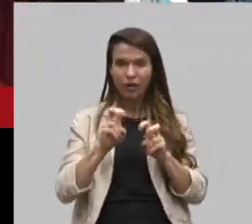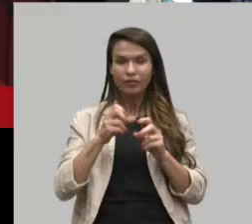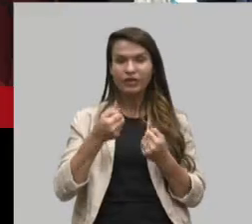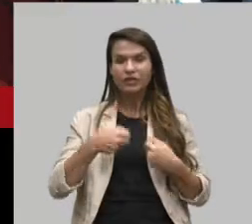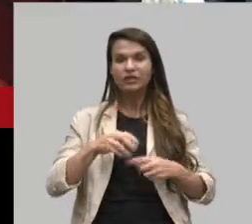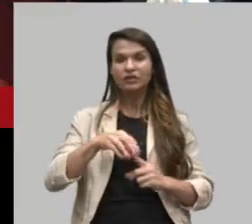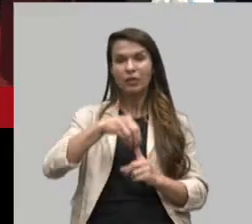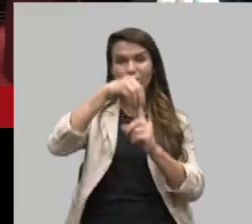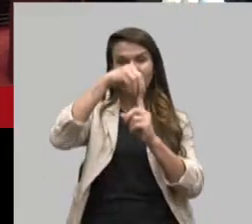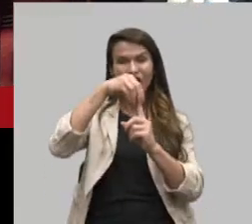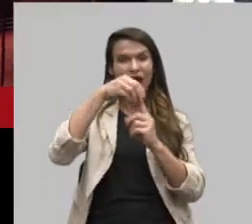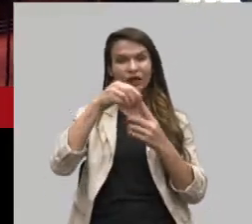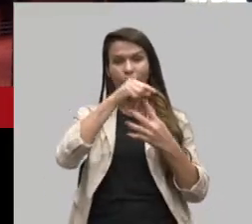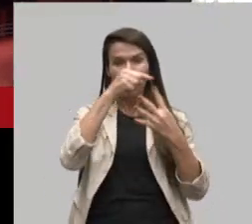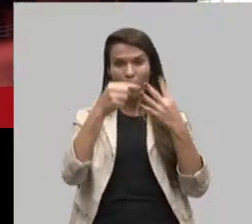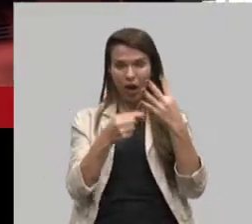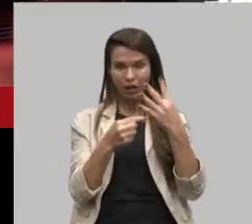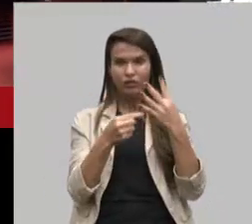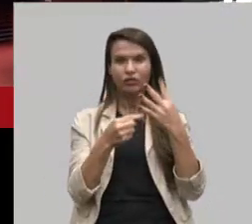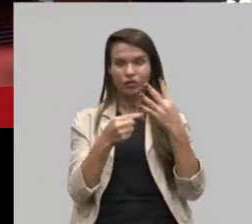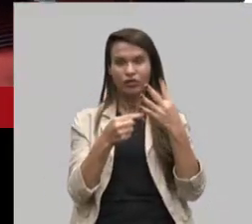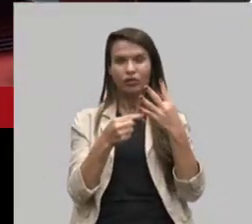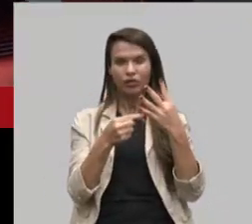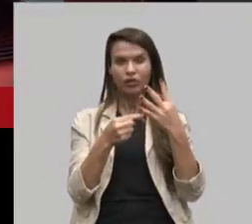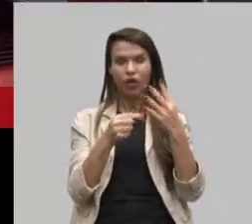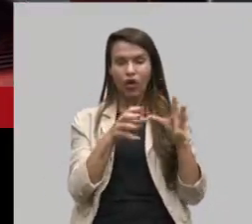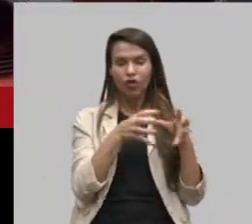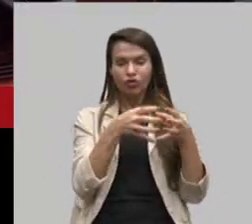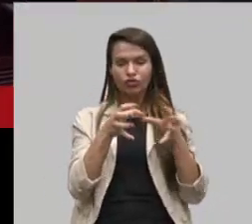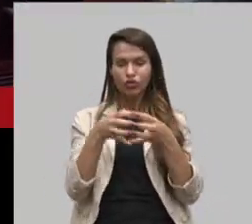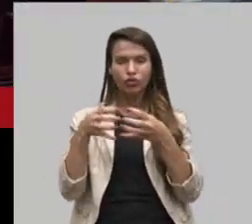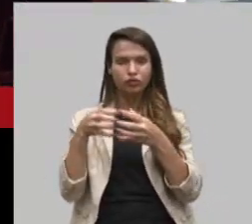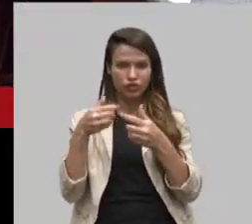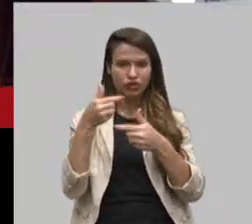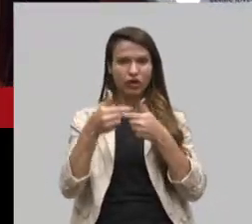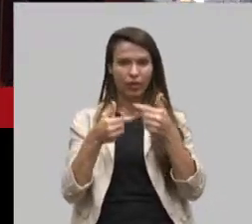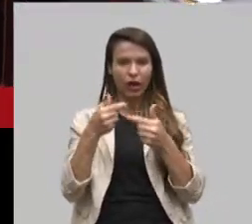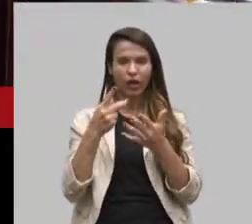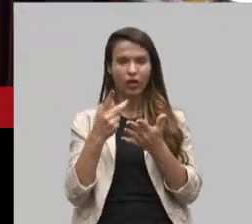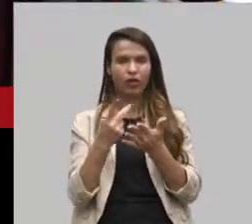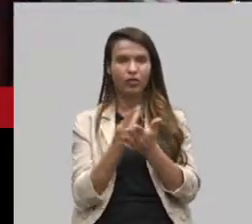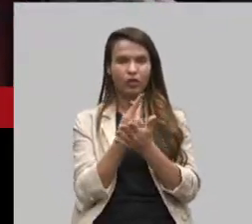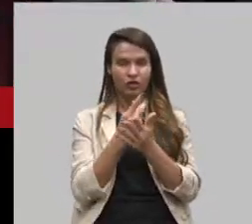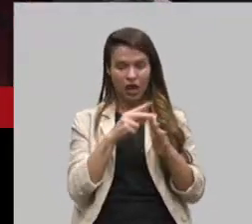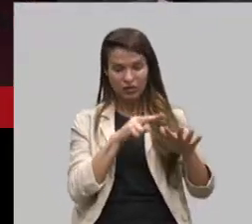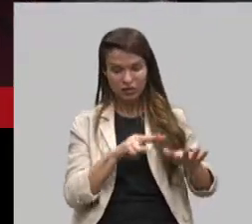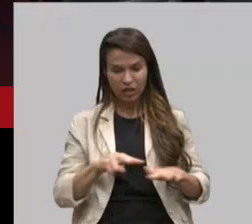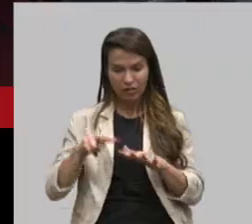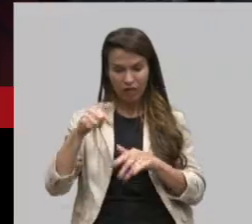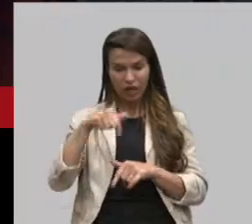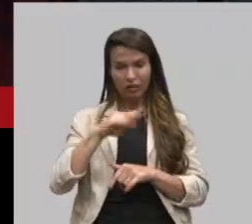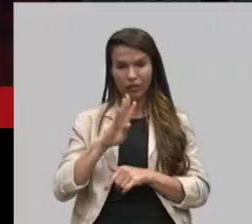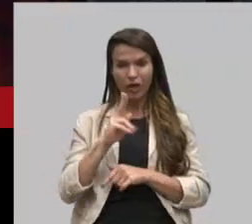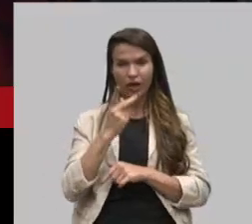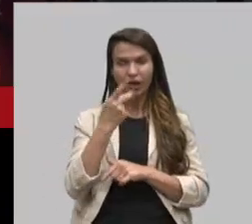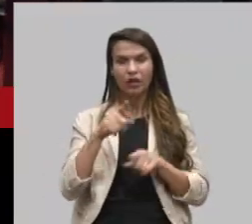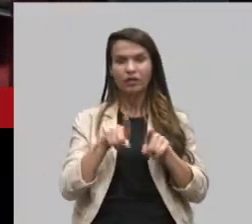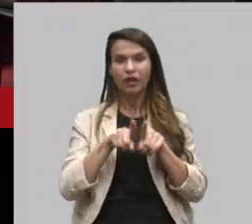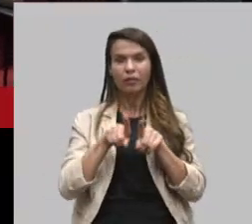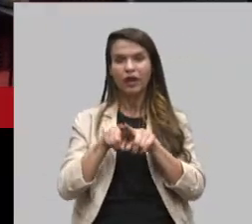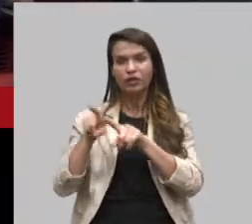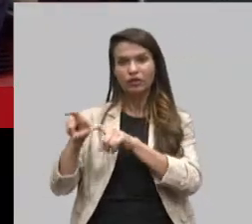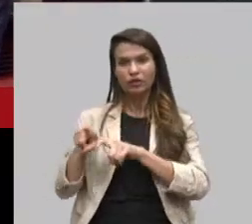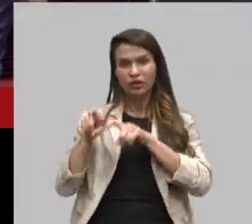quatro pois eh a partir dos grupos de trabalho que aconteceram eh esta semana aqui em Belo Horizonte e também no interior